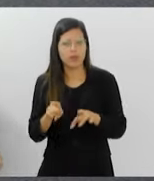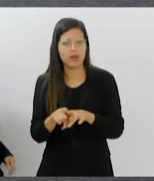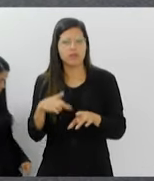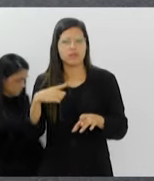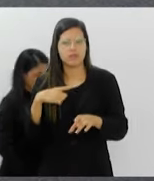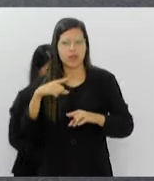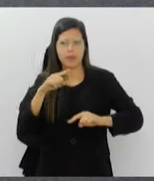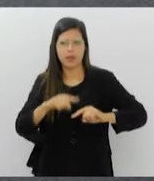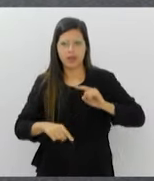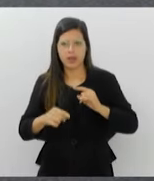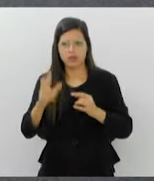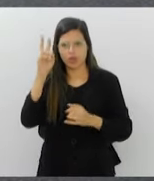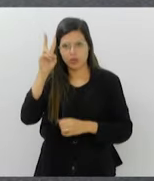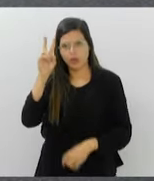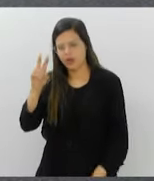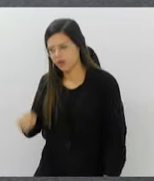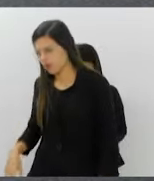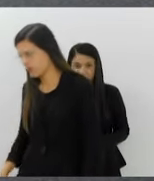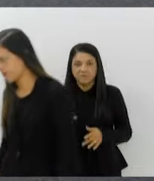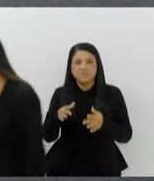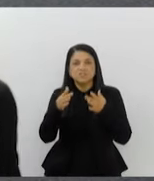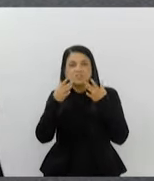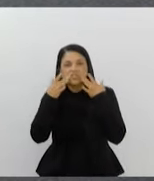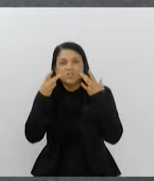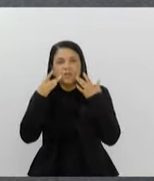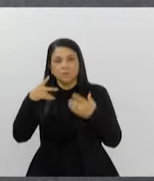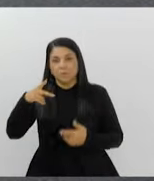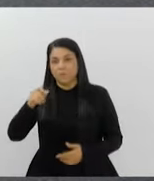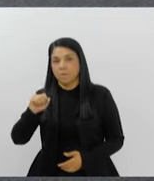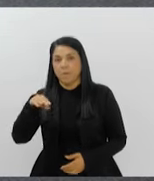históricos, como o Teatro Palmares em Volta